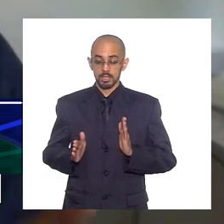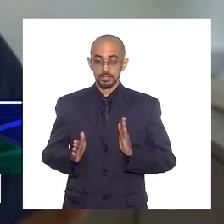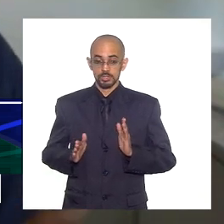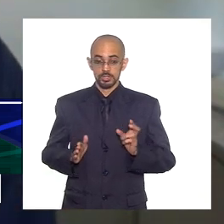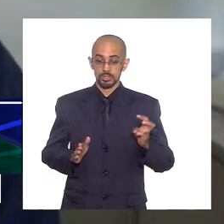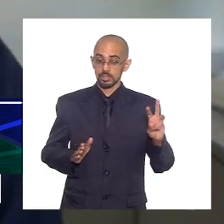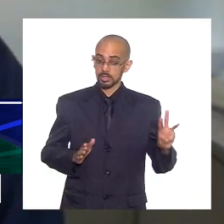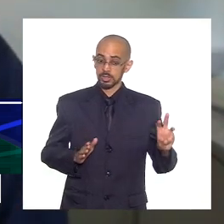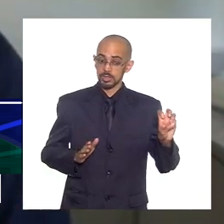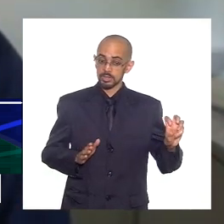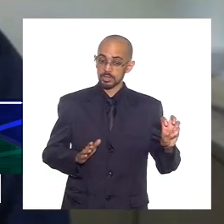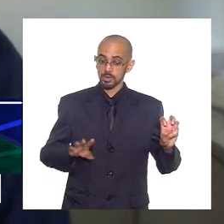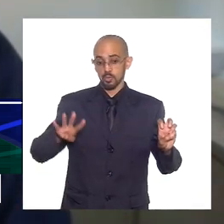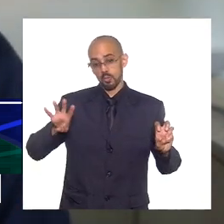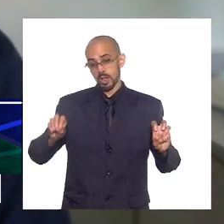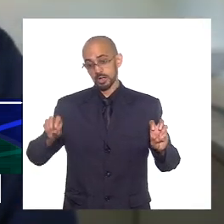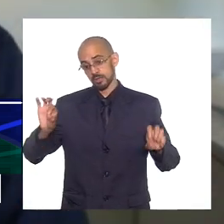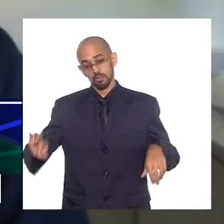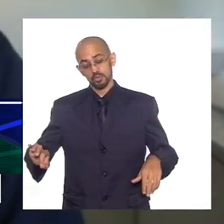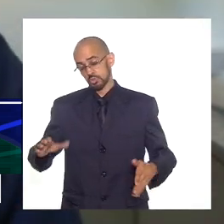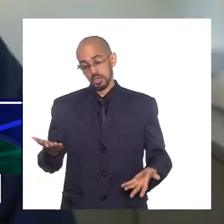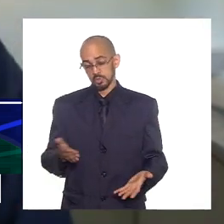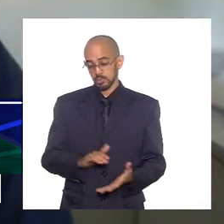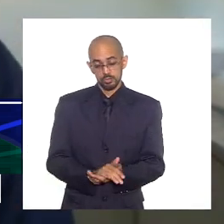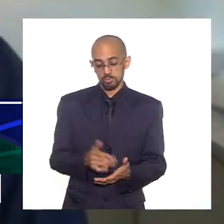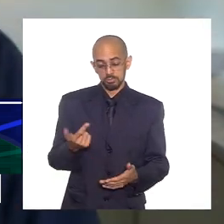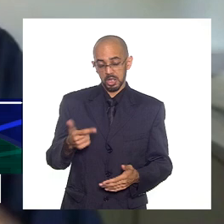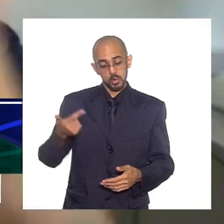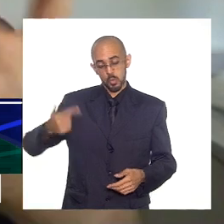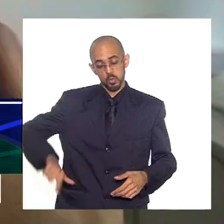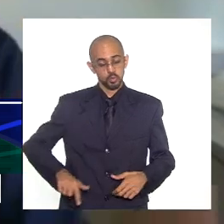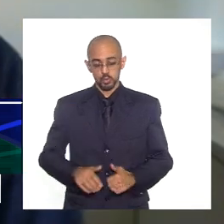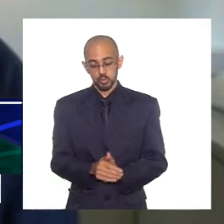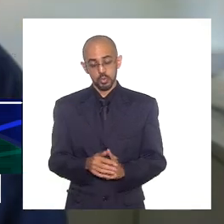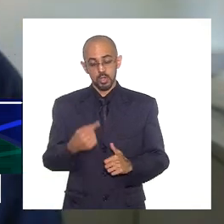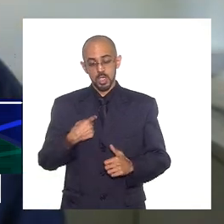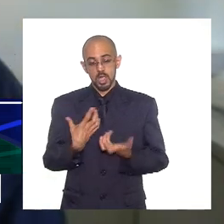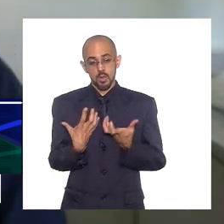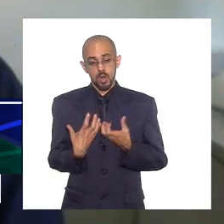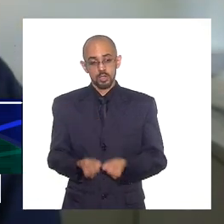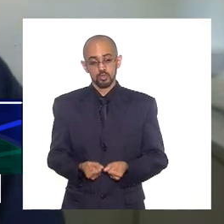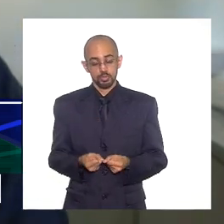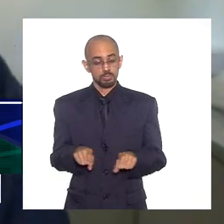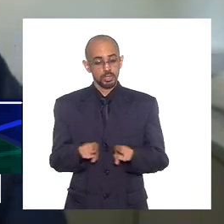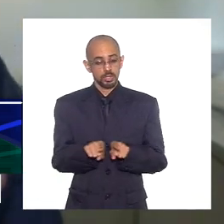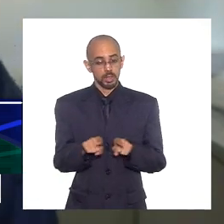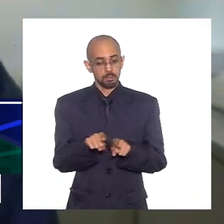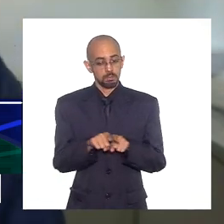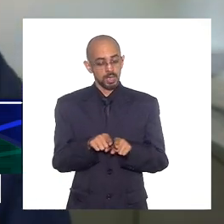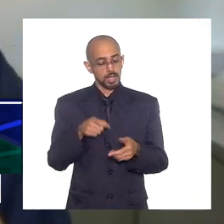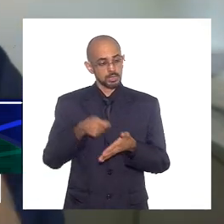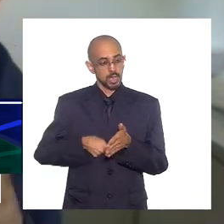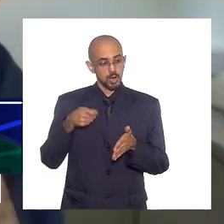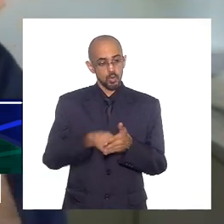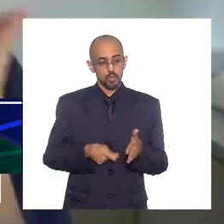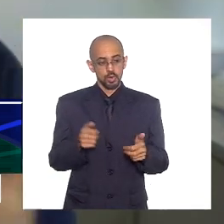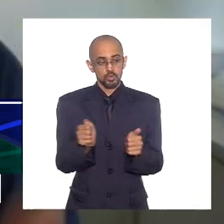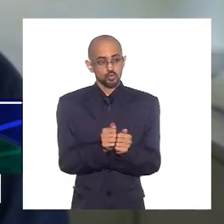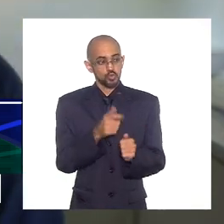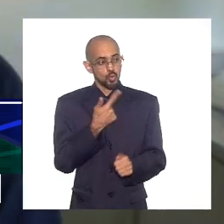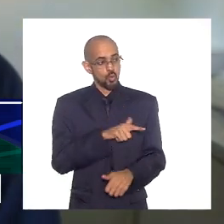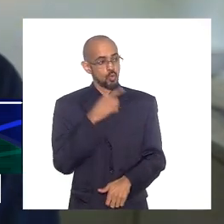outras margens. Agora, eu assumi, junto com muitos outros parlamentares, essa luta em relação